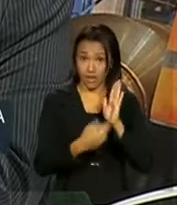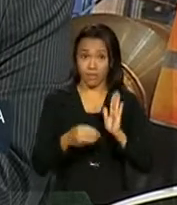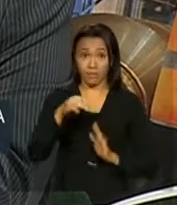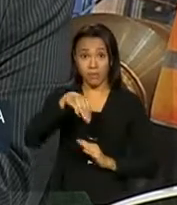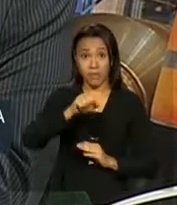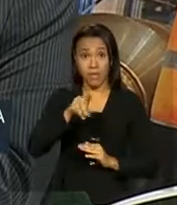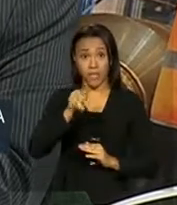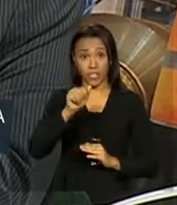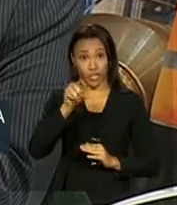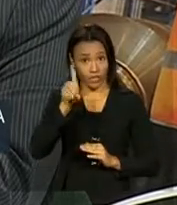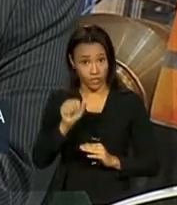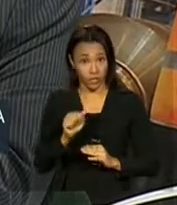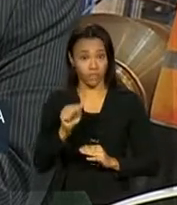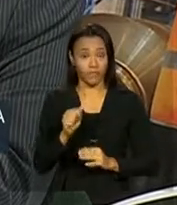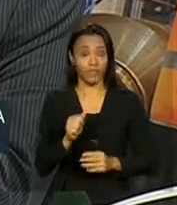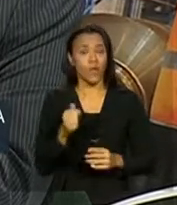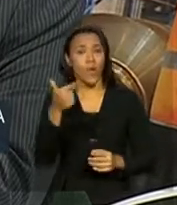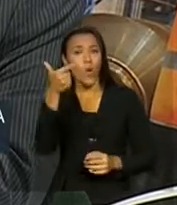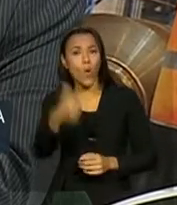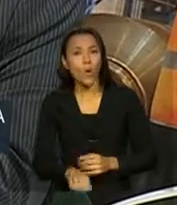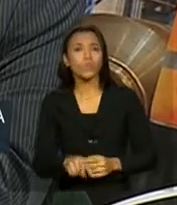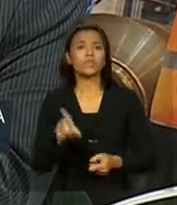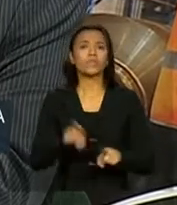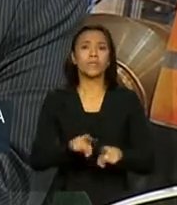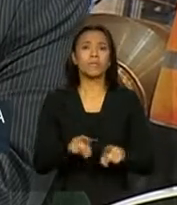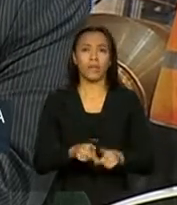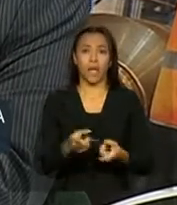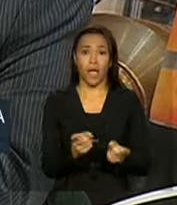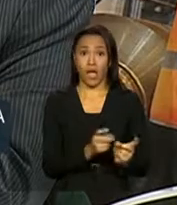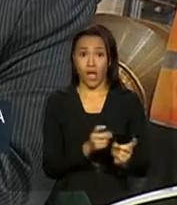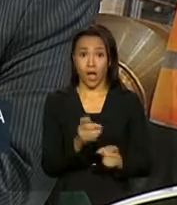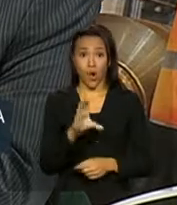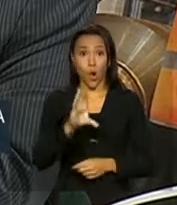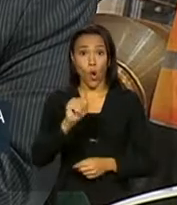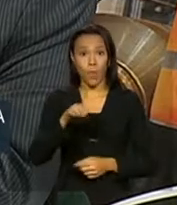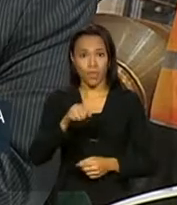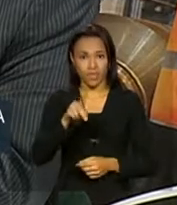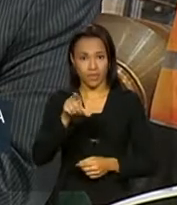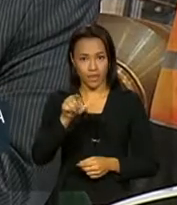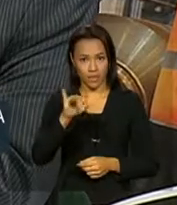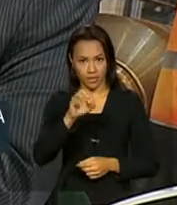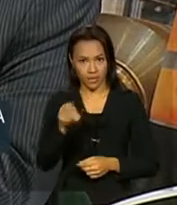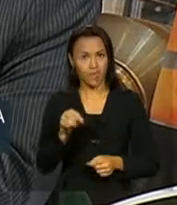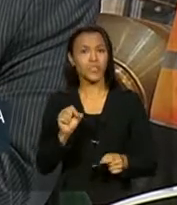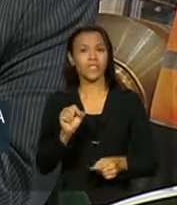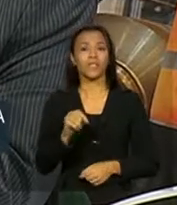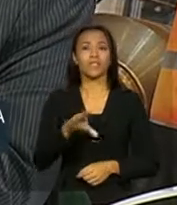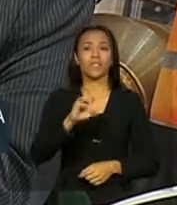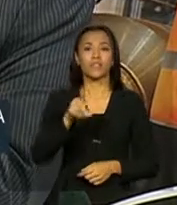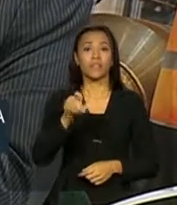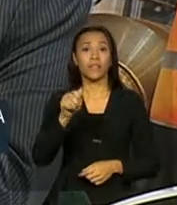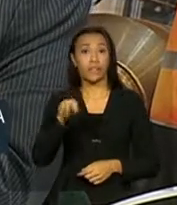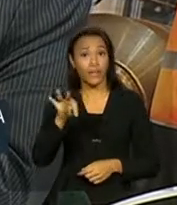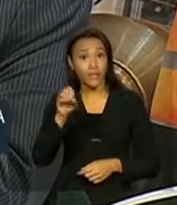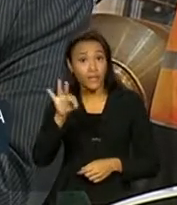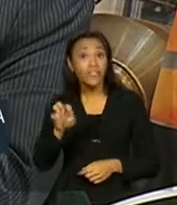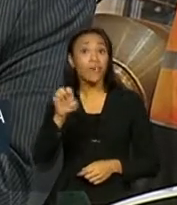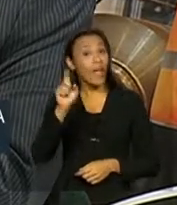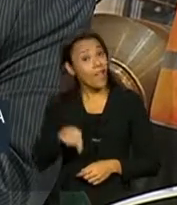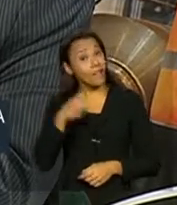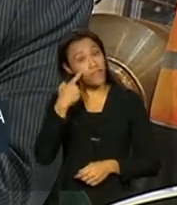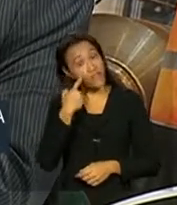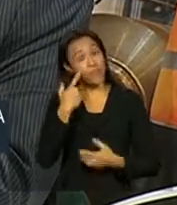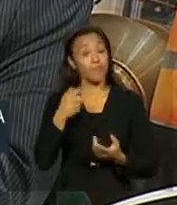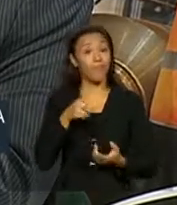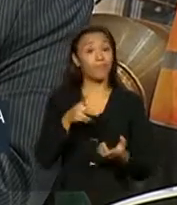exatamente esse ponto. Com relação à comercialização de excedentes, esse é um outro aspecto, aí mais no nível de portaria,